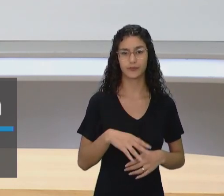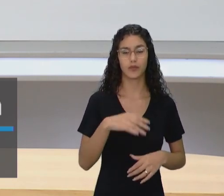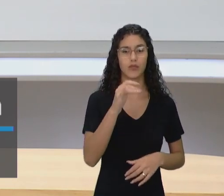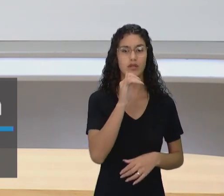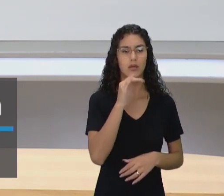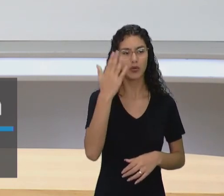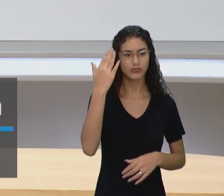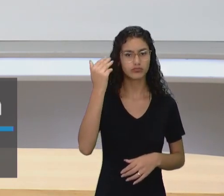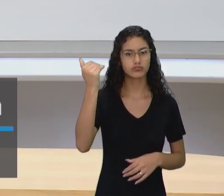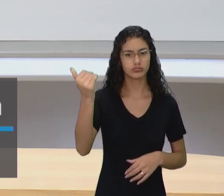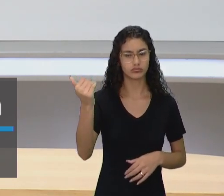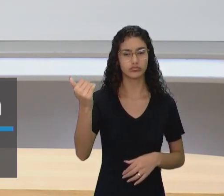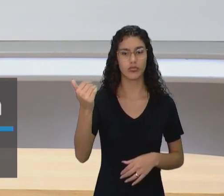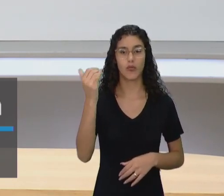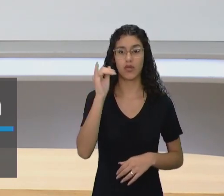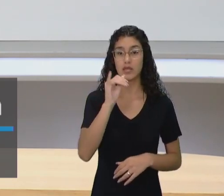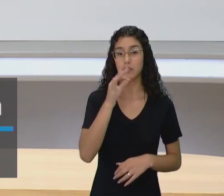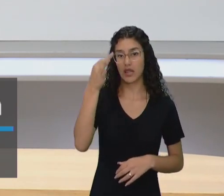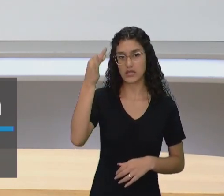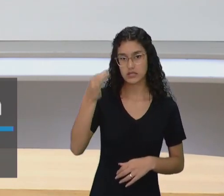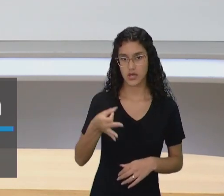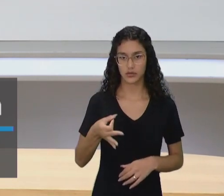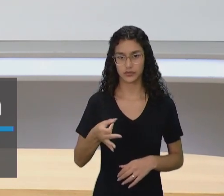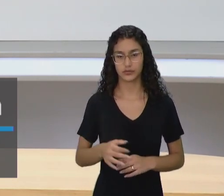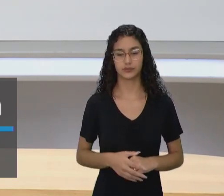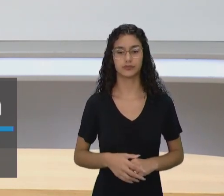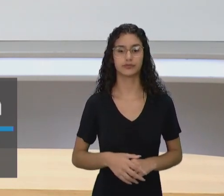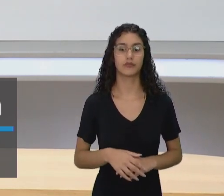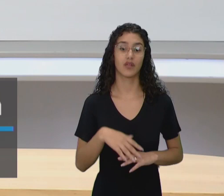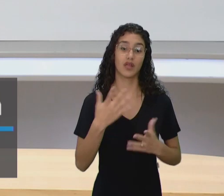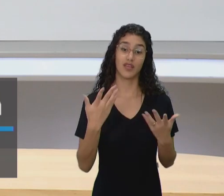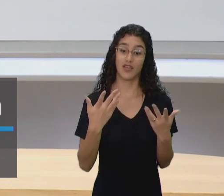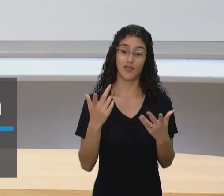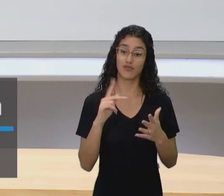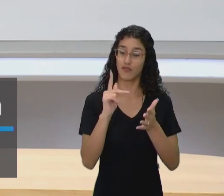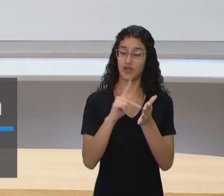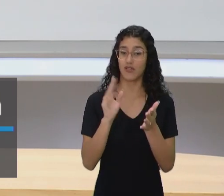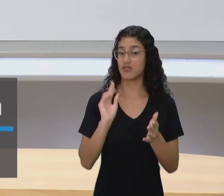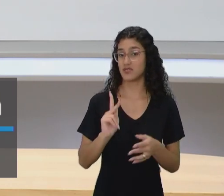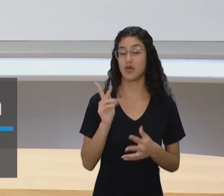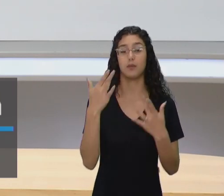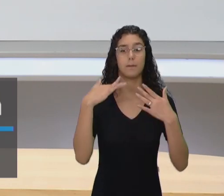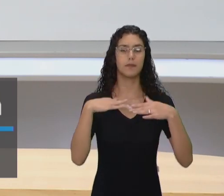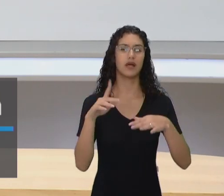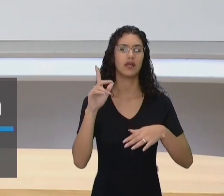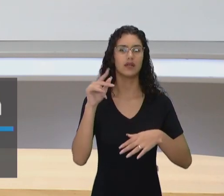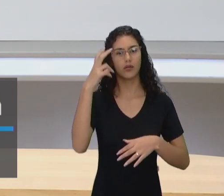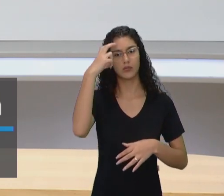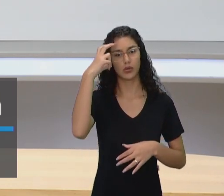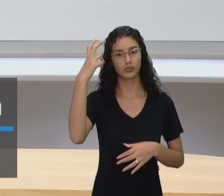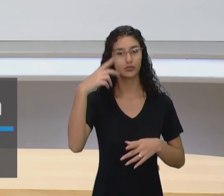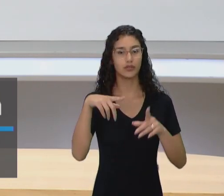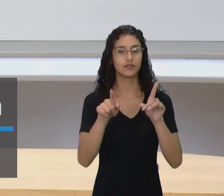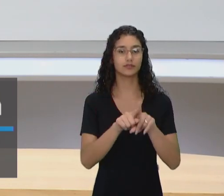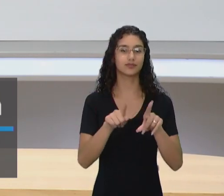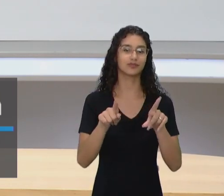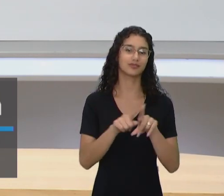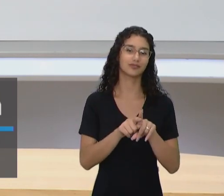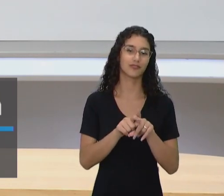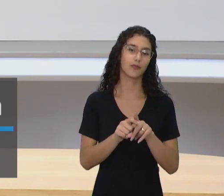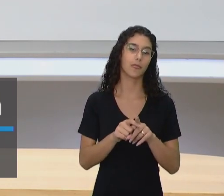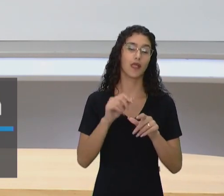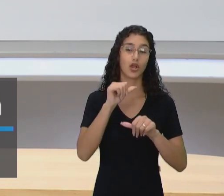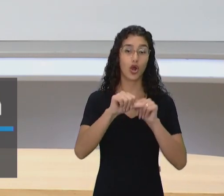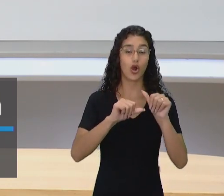de sucesso, um exemplo de que dá certo. Nem sempre isso é verdade, mas já é uma cultura nossa. Então, se